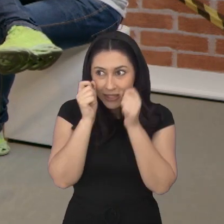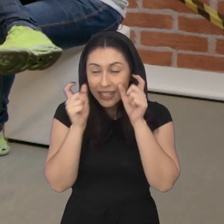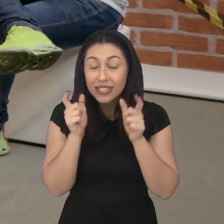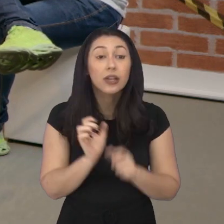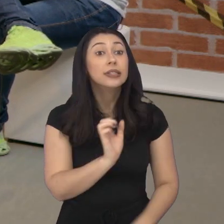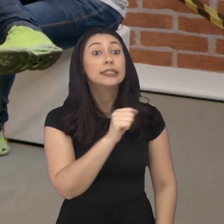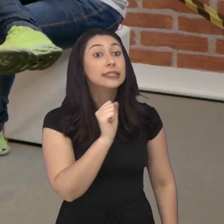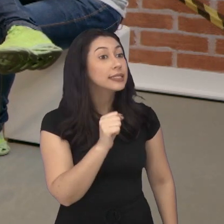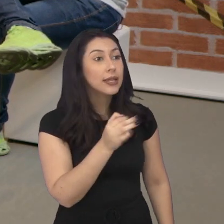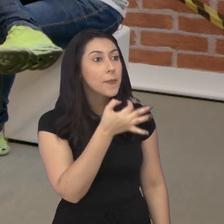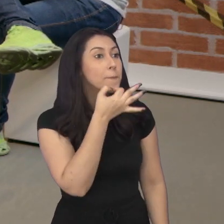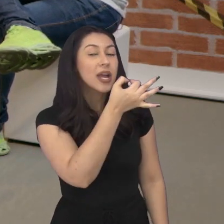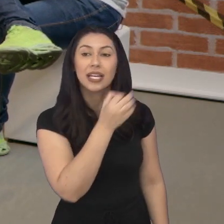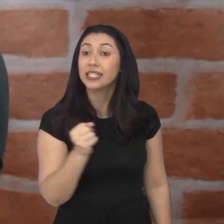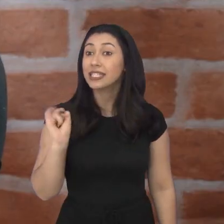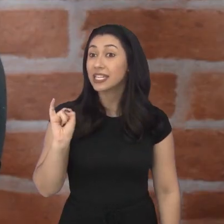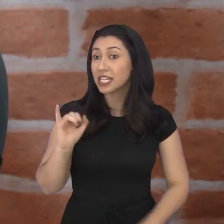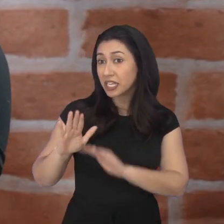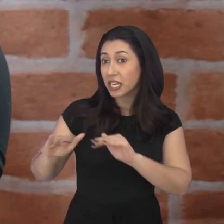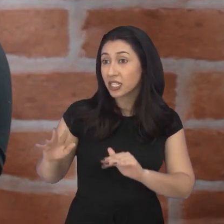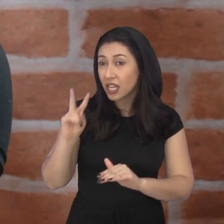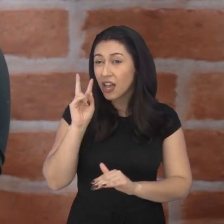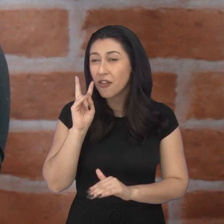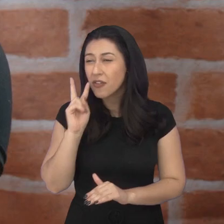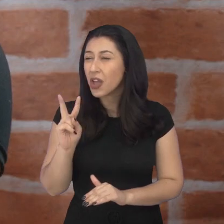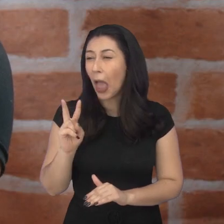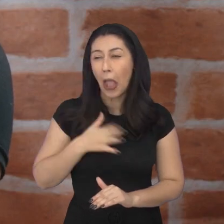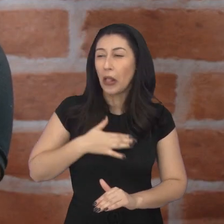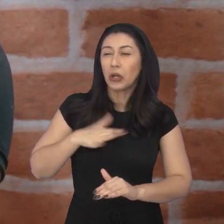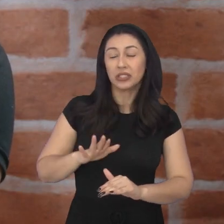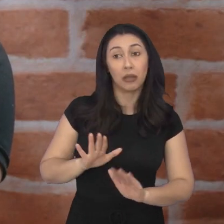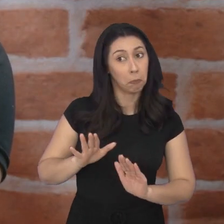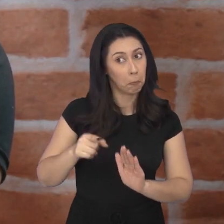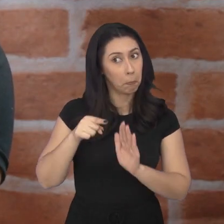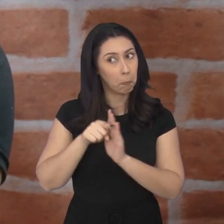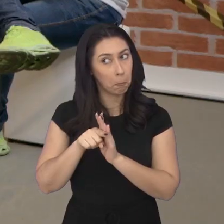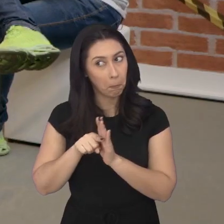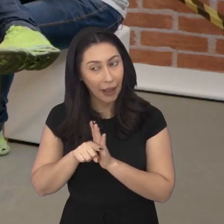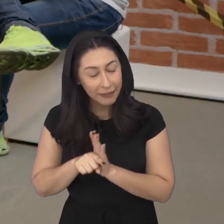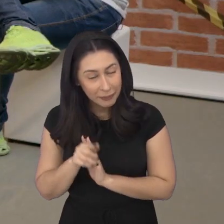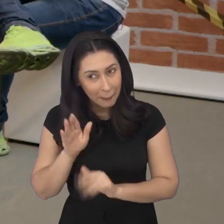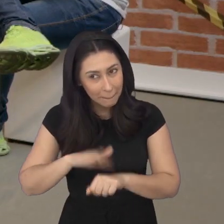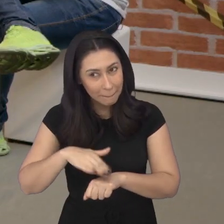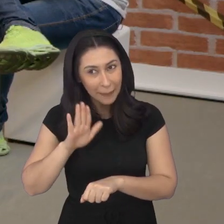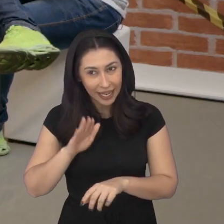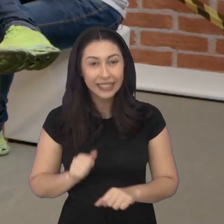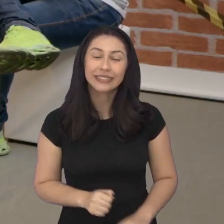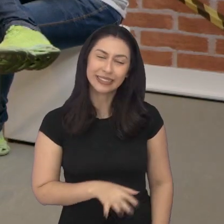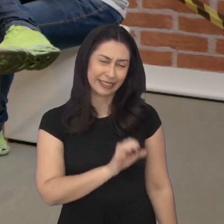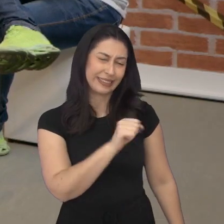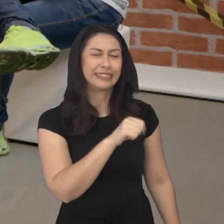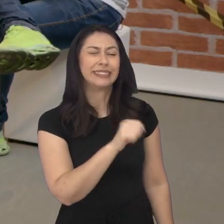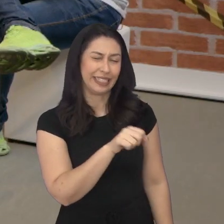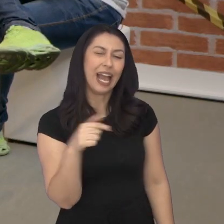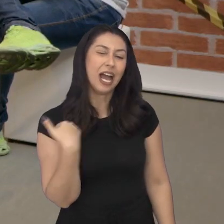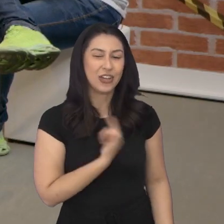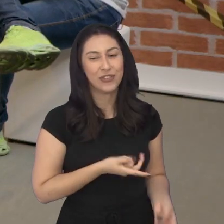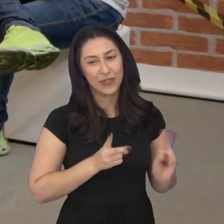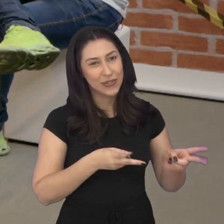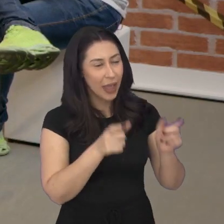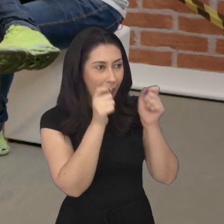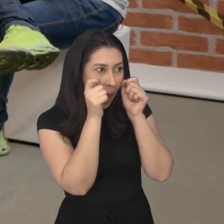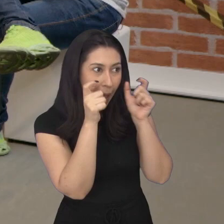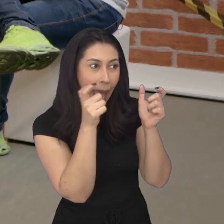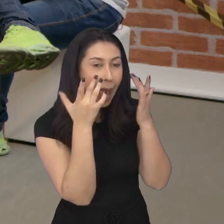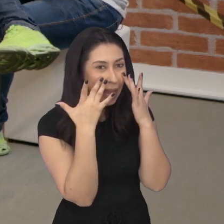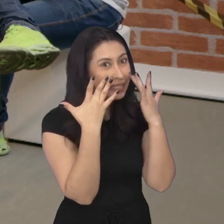são muito espontâneas, né? Falou que não gostou, melhor dar uma pesquisada no porquê. Não, com certeza. Não, isso a gente super leva